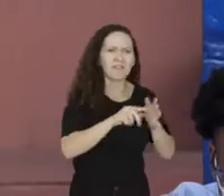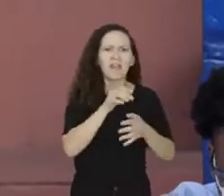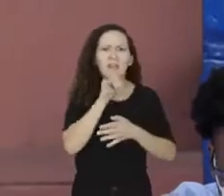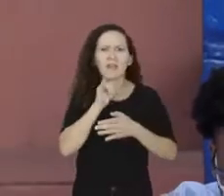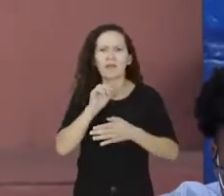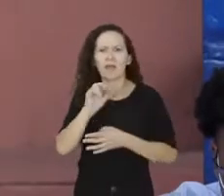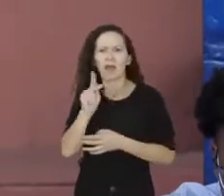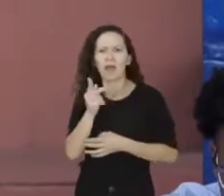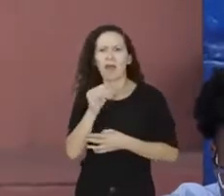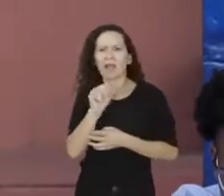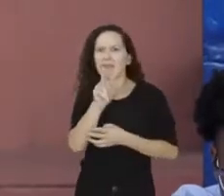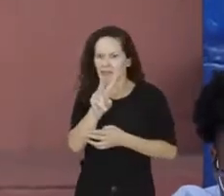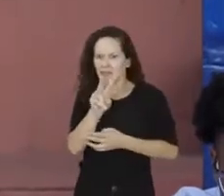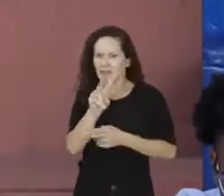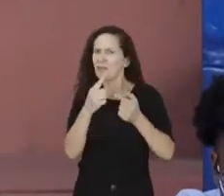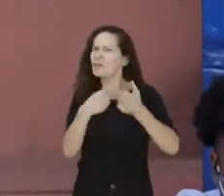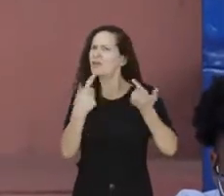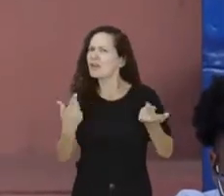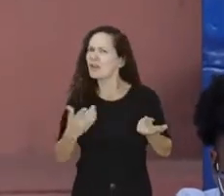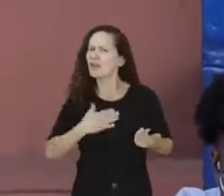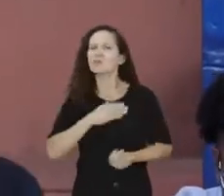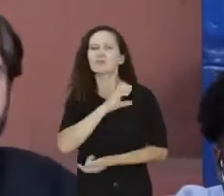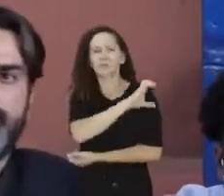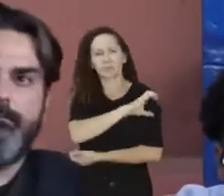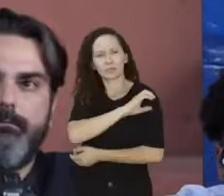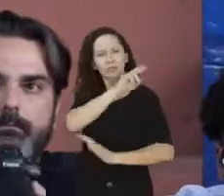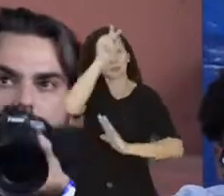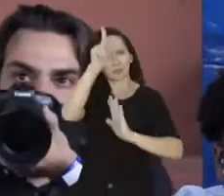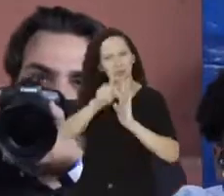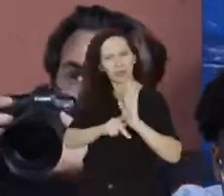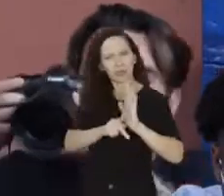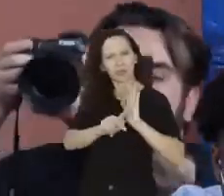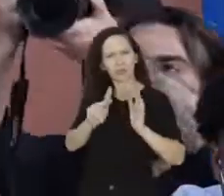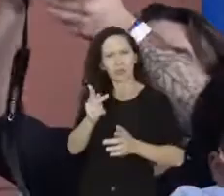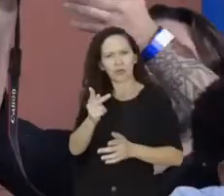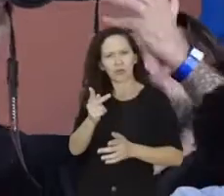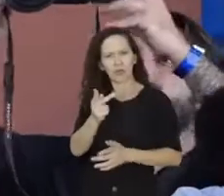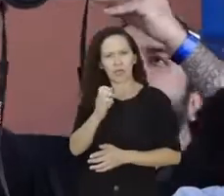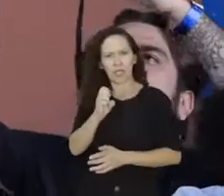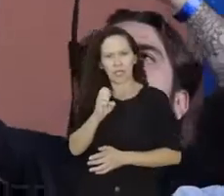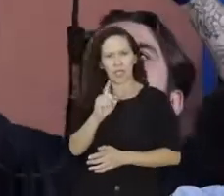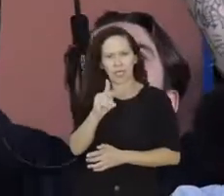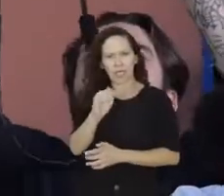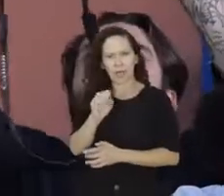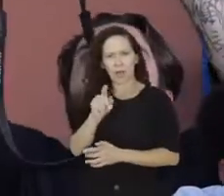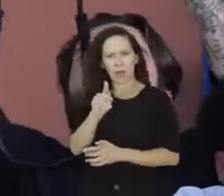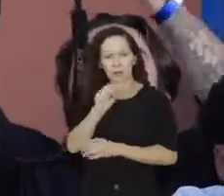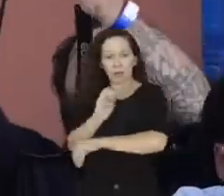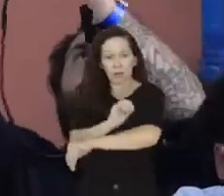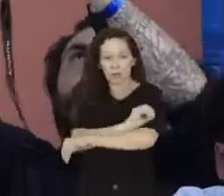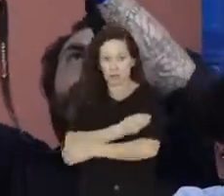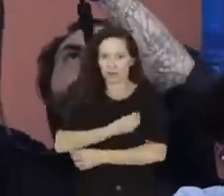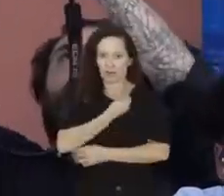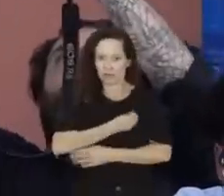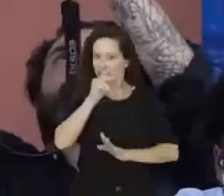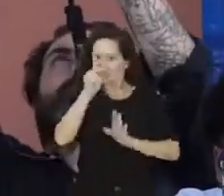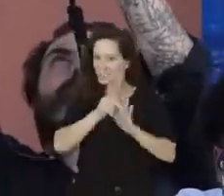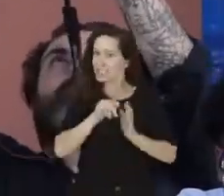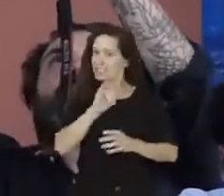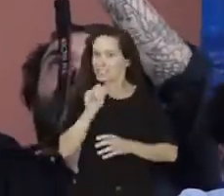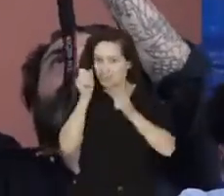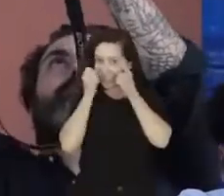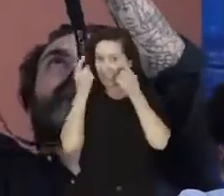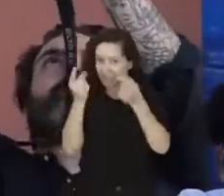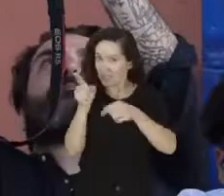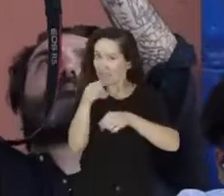isso. Eu sou coordenadora do projeto Heliópolis Investindo na Vida, um projeto, tá? Se vocês se interessarem, depois falem comigo, vai ser uma